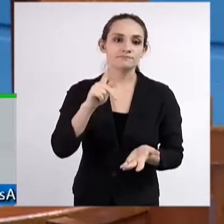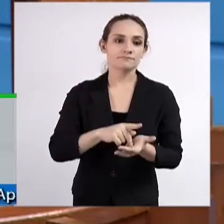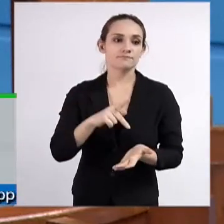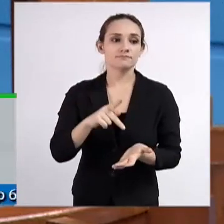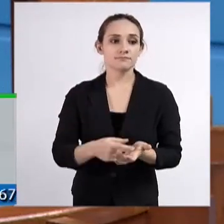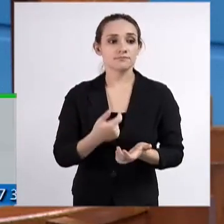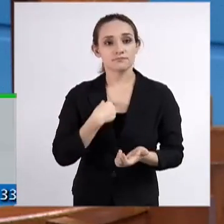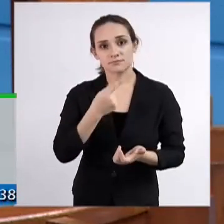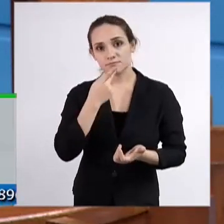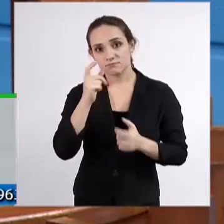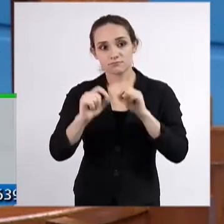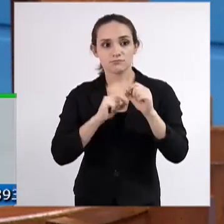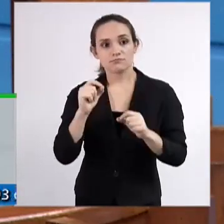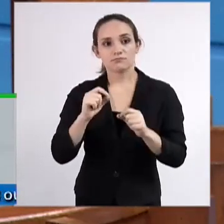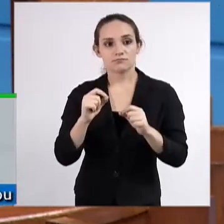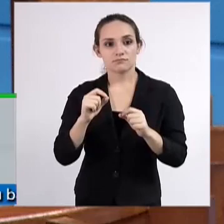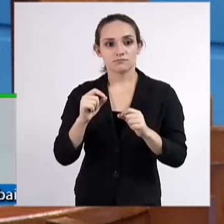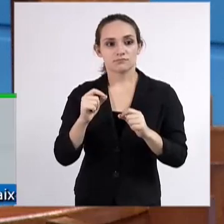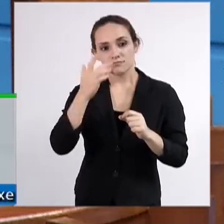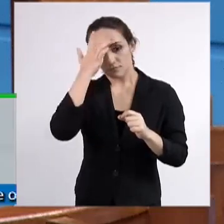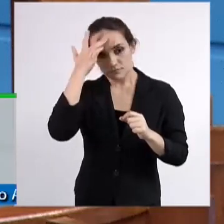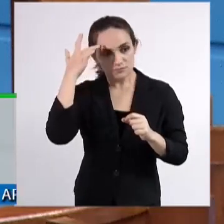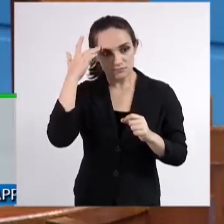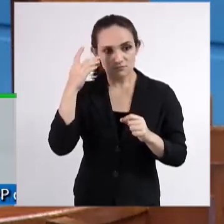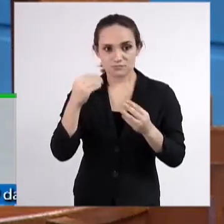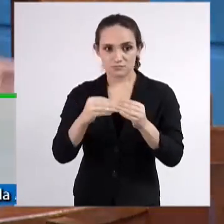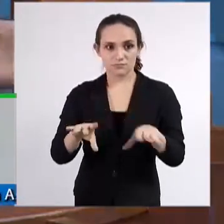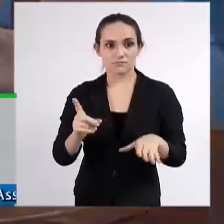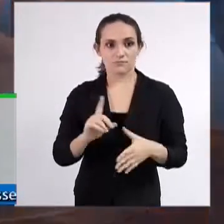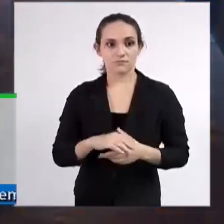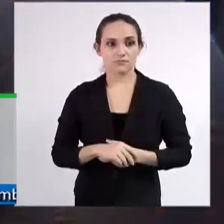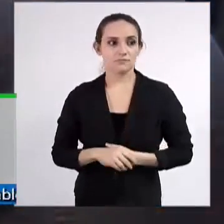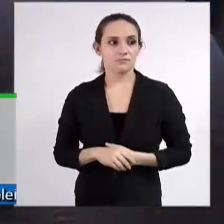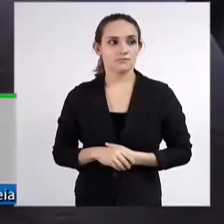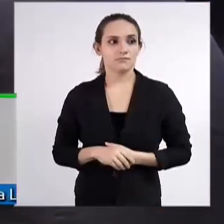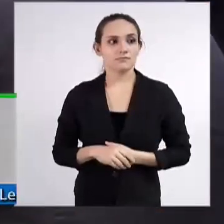repito, para que o consumidor não se sinta lesado. Muito obrigado, senhor presidente.